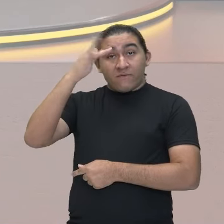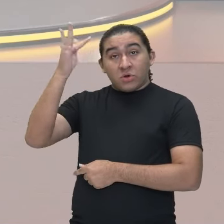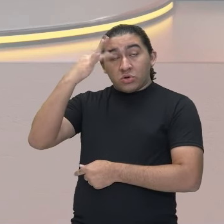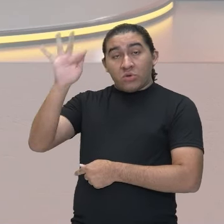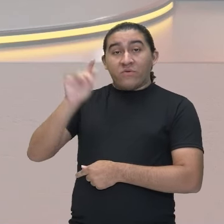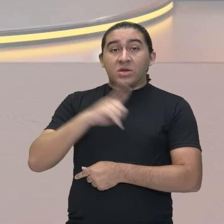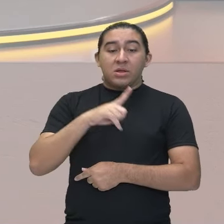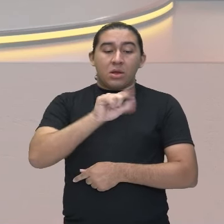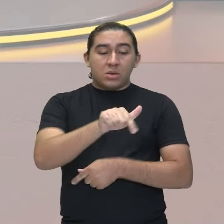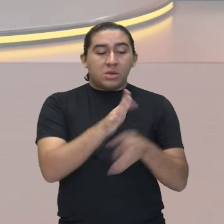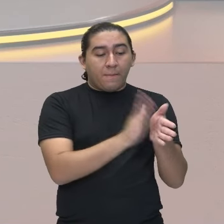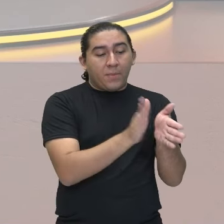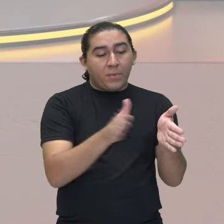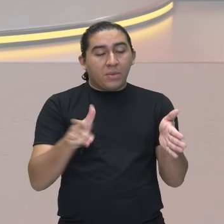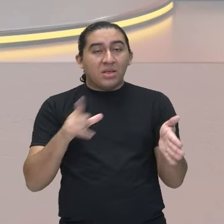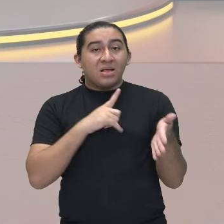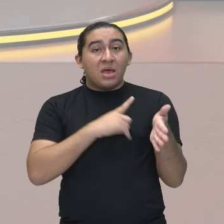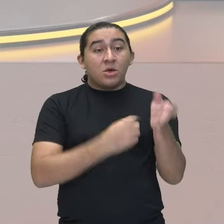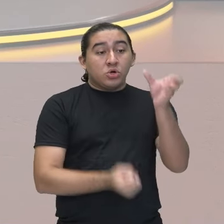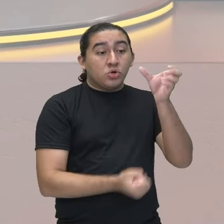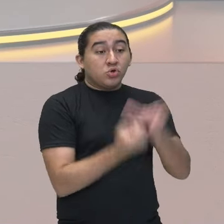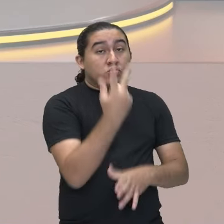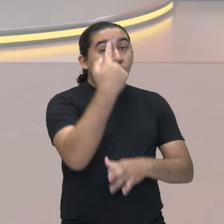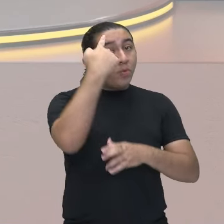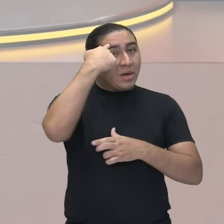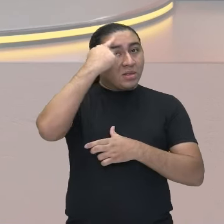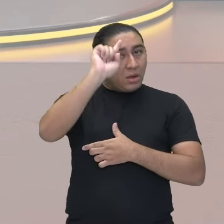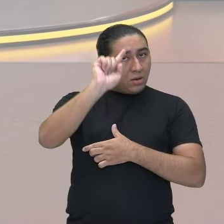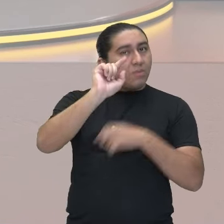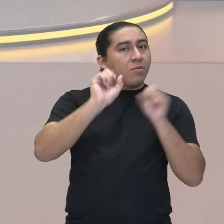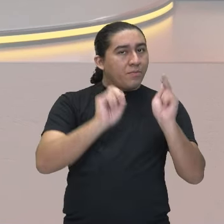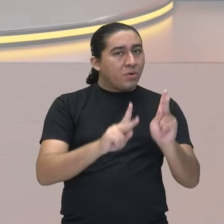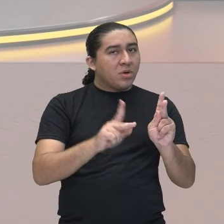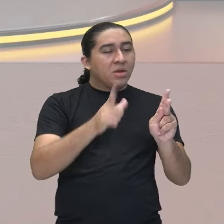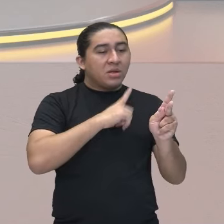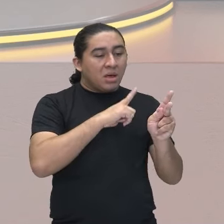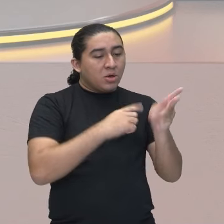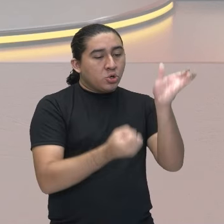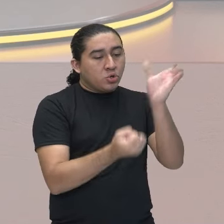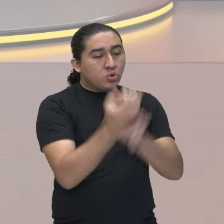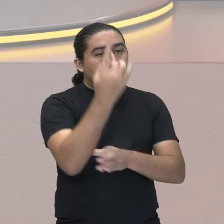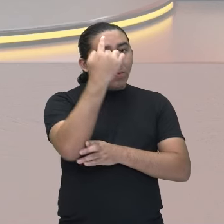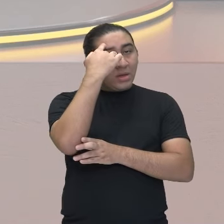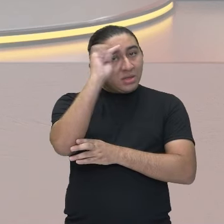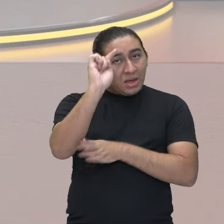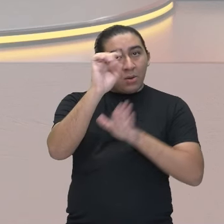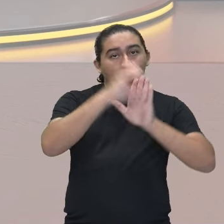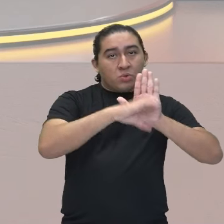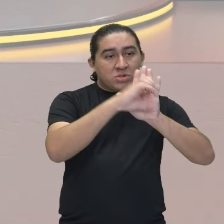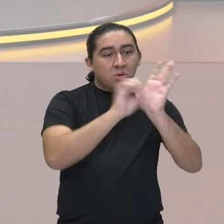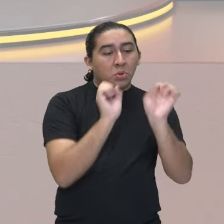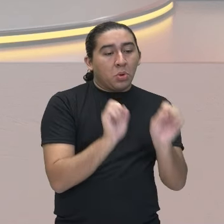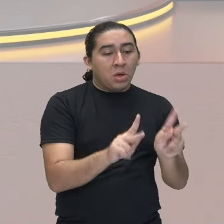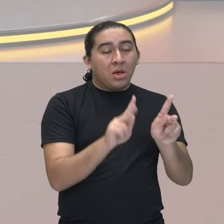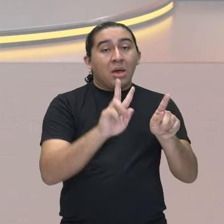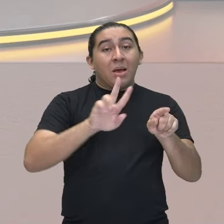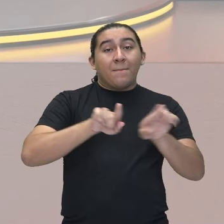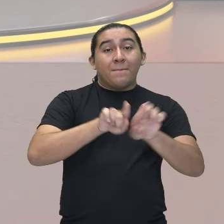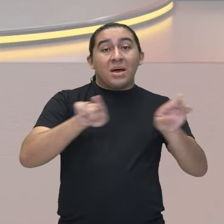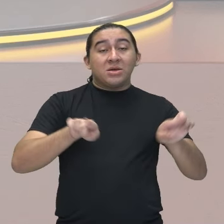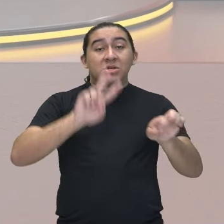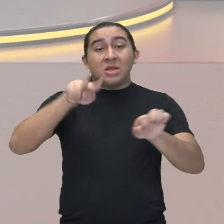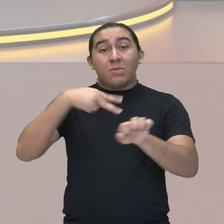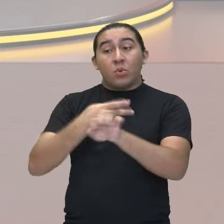um pensamento é feito, um pensamento é criado, uma ideia surge, um conceito é dado, mas ele pode